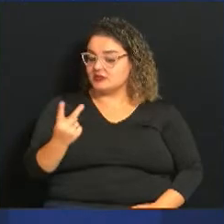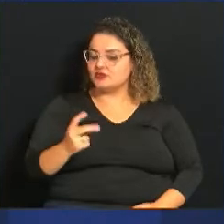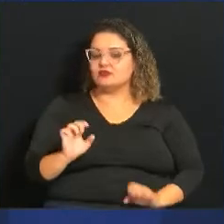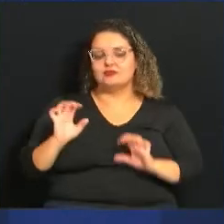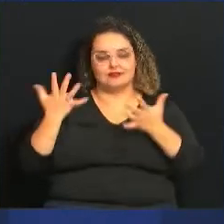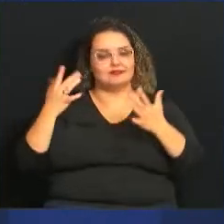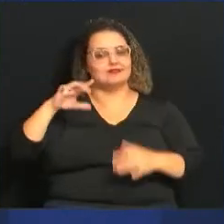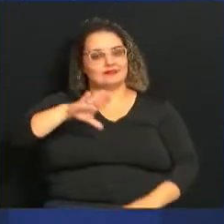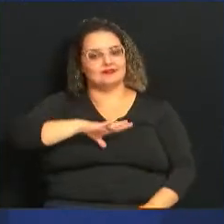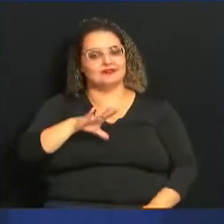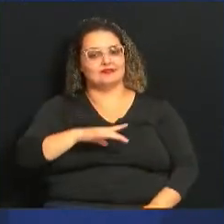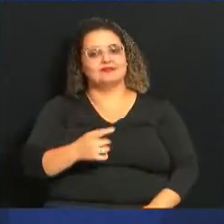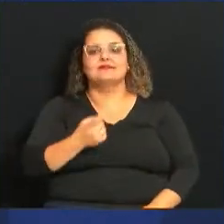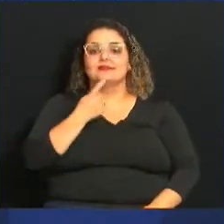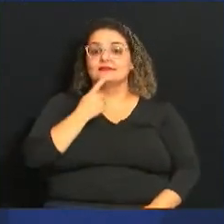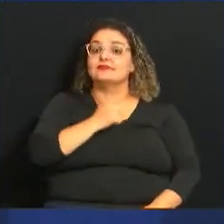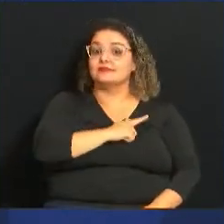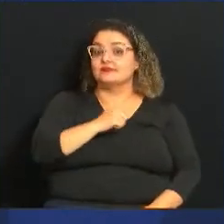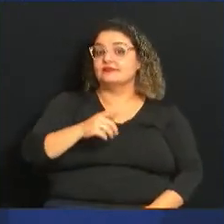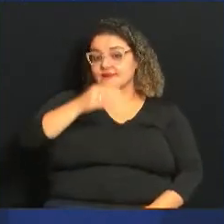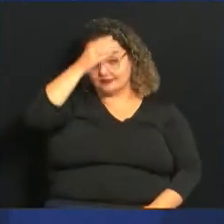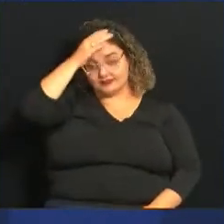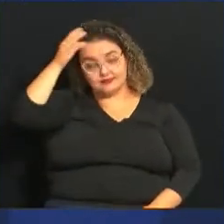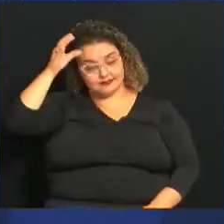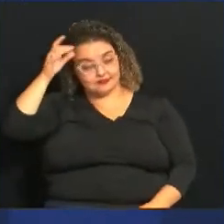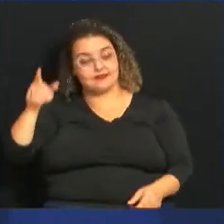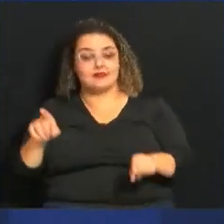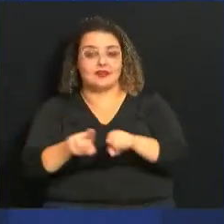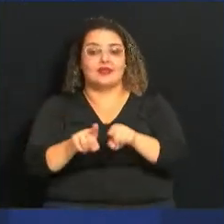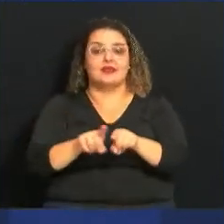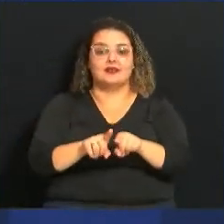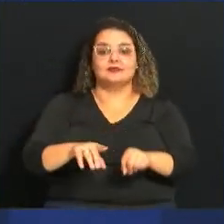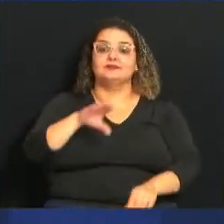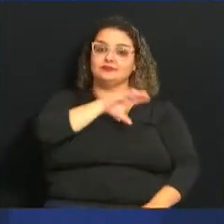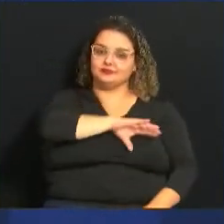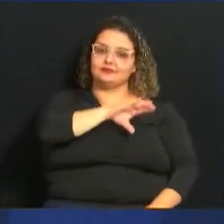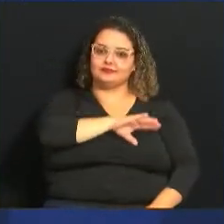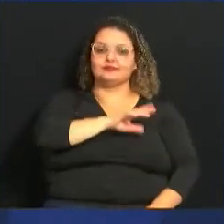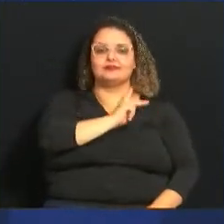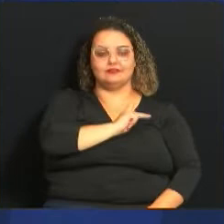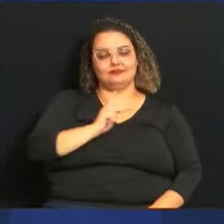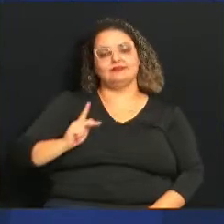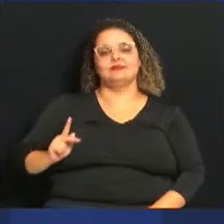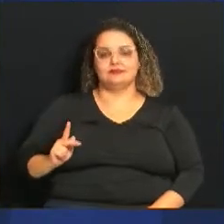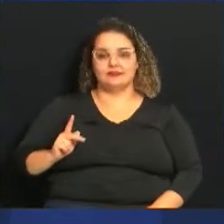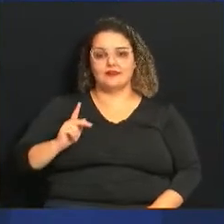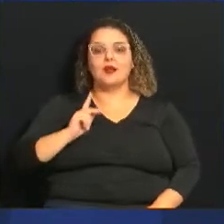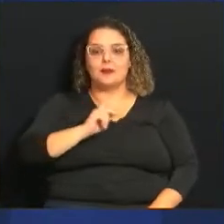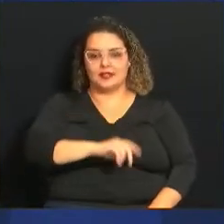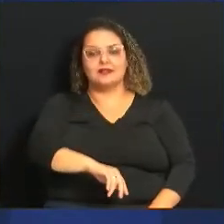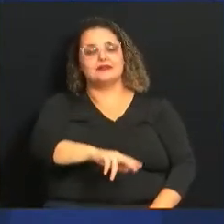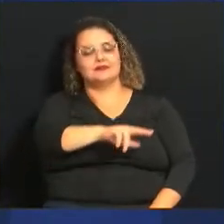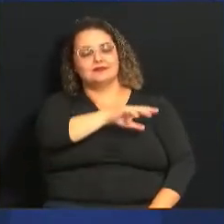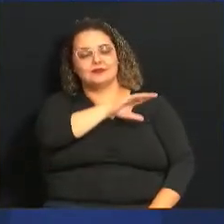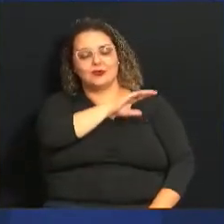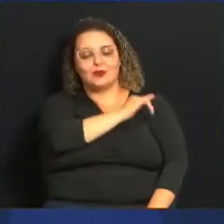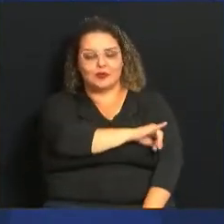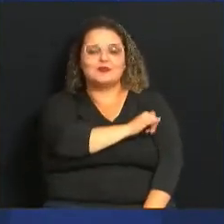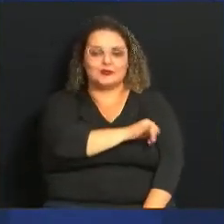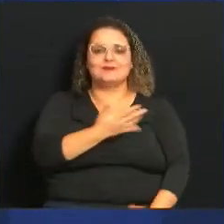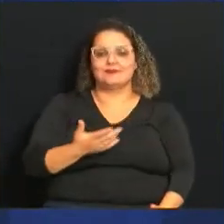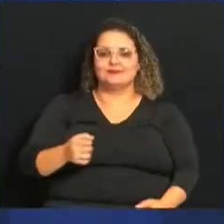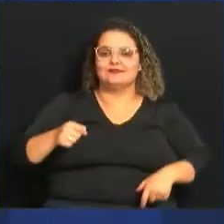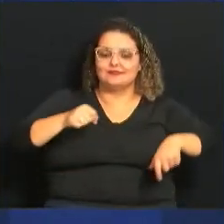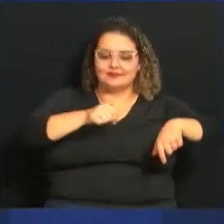aqui em Campinas com Guarani e Criciúma, e o que acontece no Rio de Janeiro com Vasco da Gama e Ponte Preta, os gols na edição